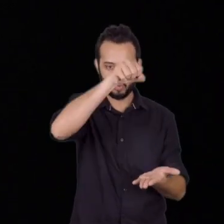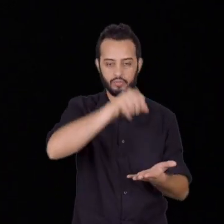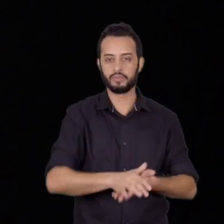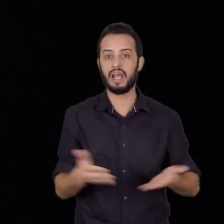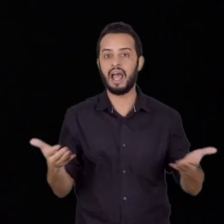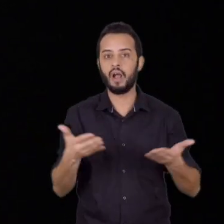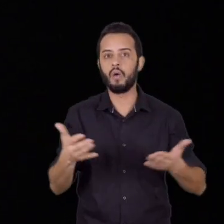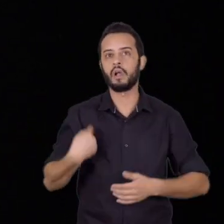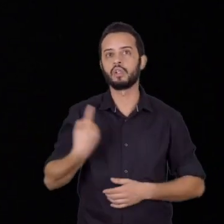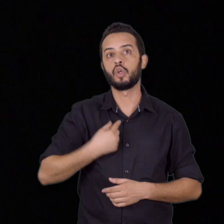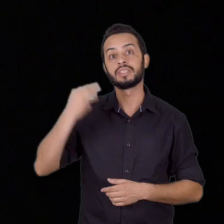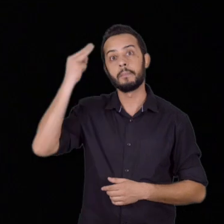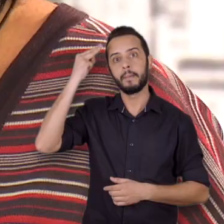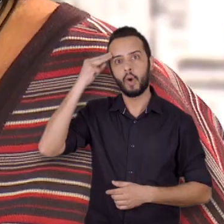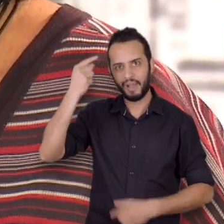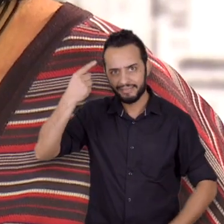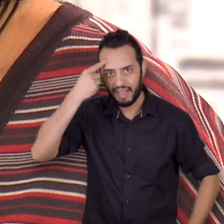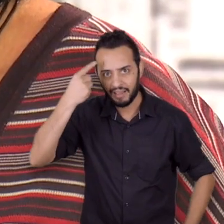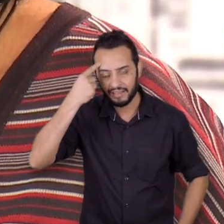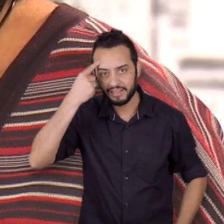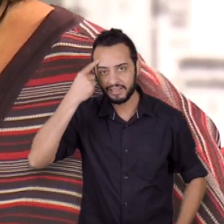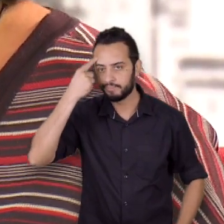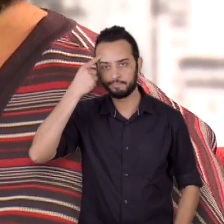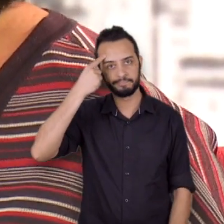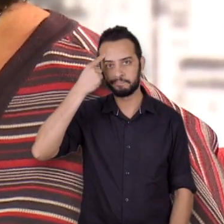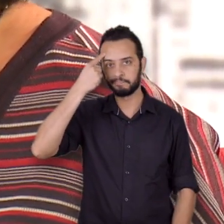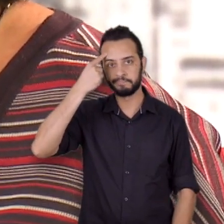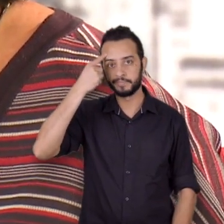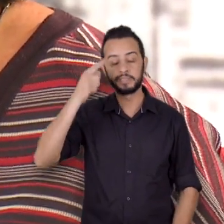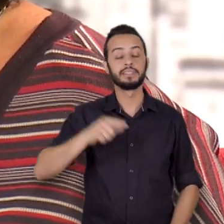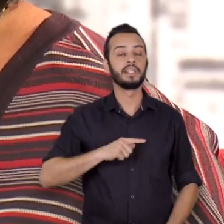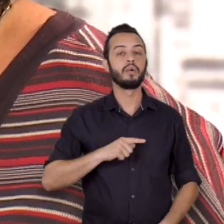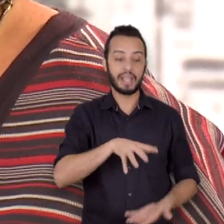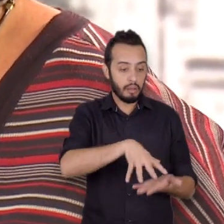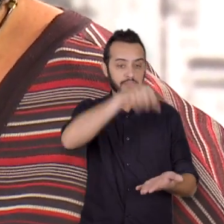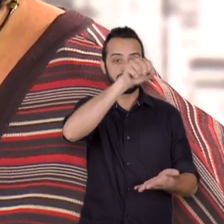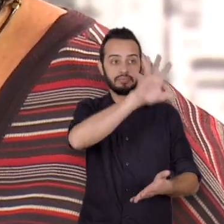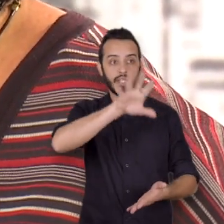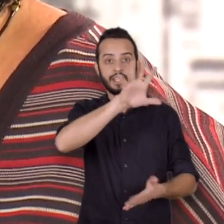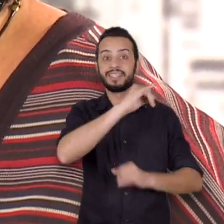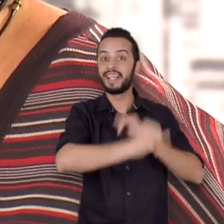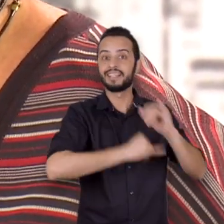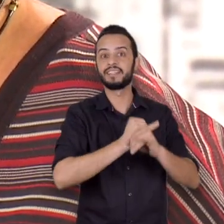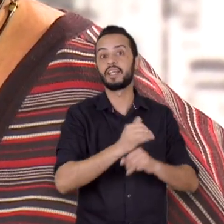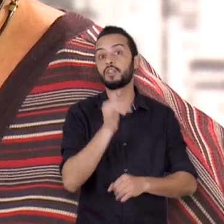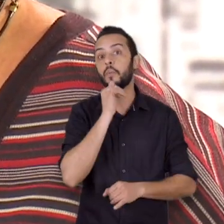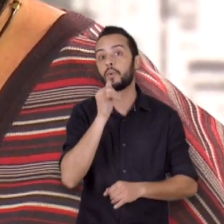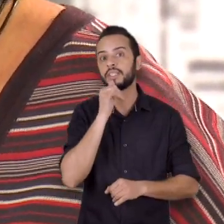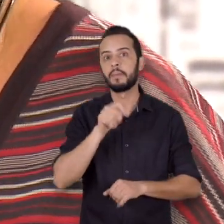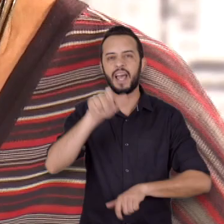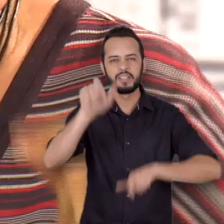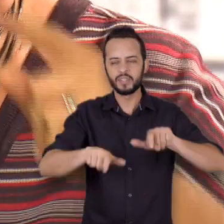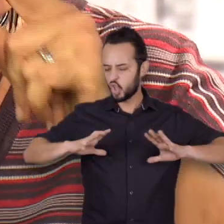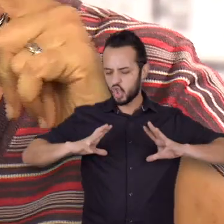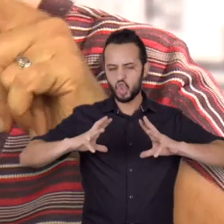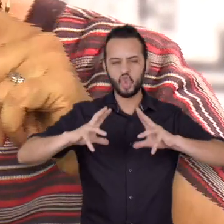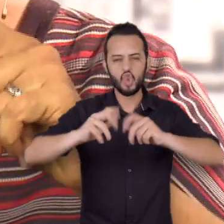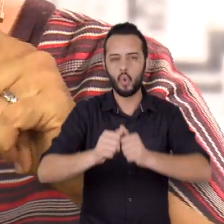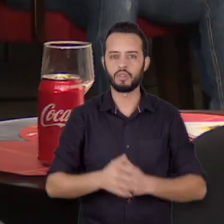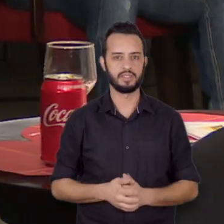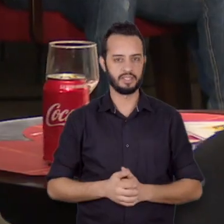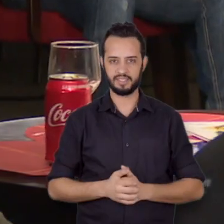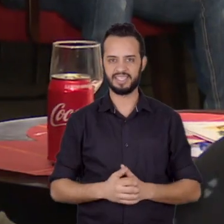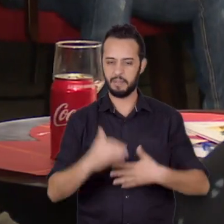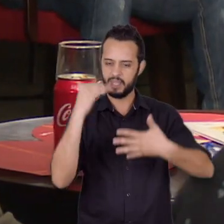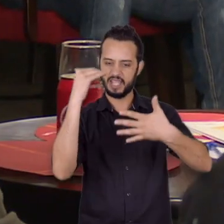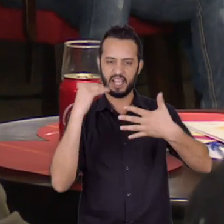ela simplesmente conectou todas as pessoas que quiserem ao mesmo tempo agora, sem uma ordenação